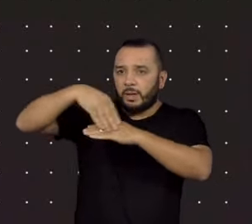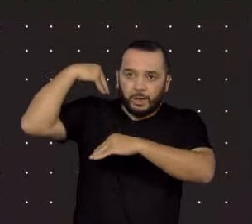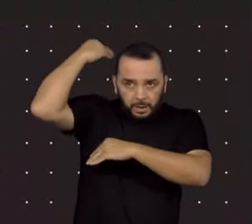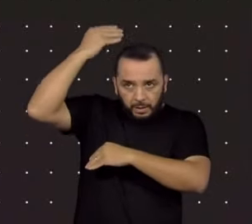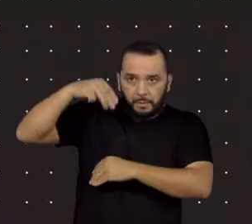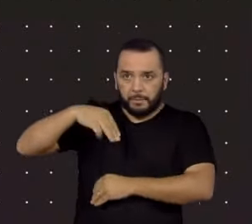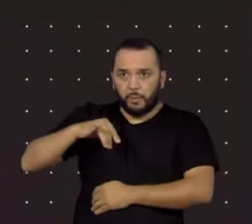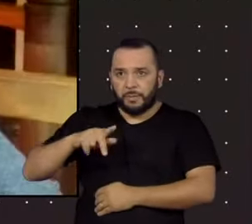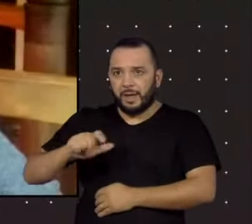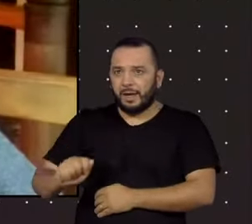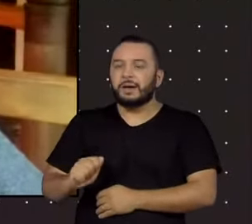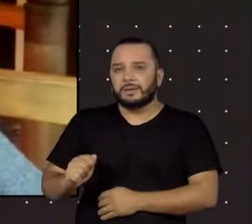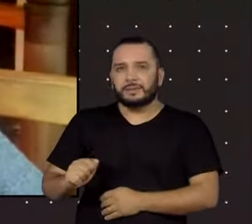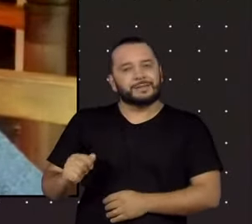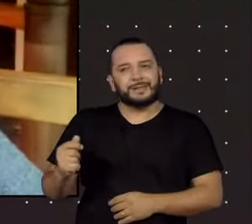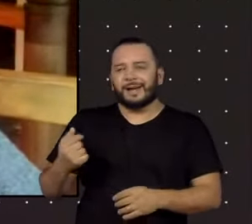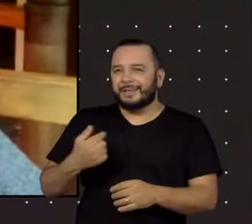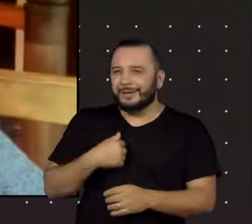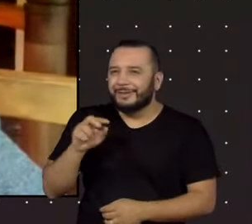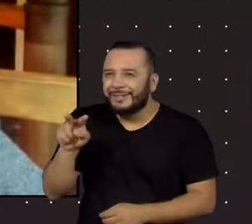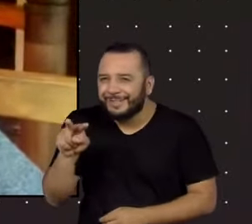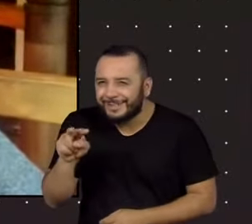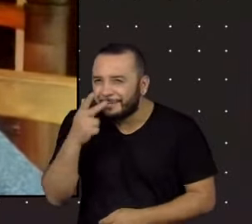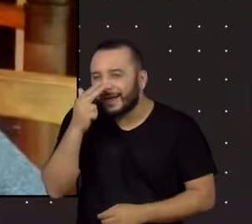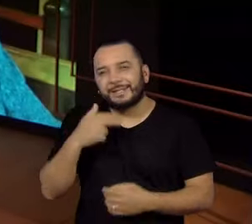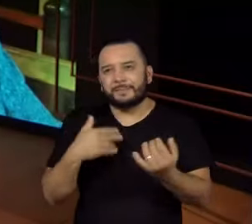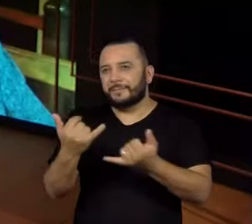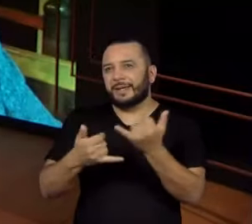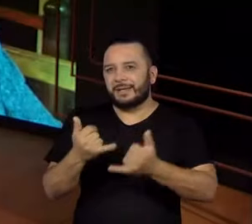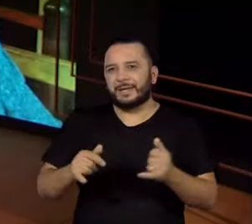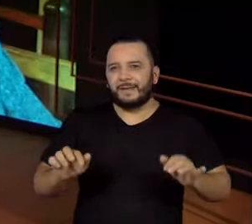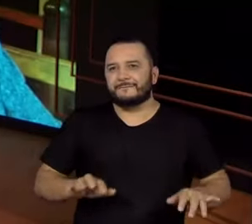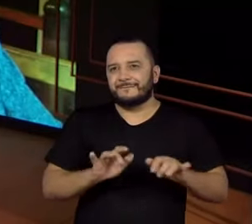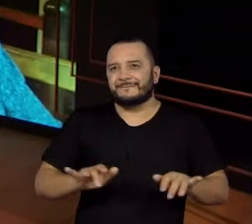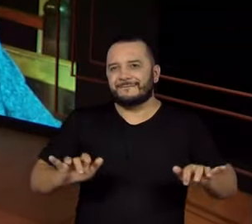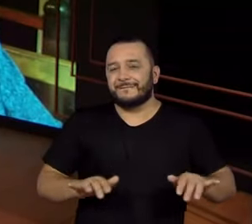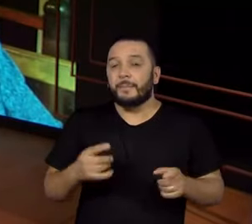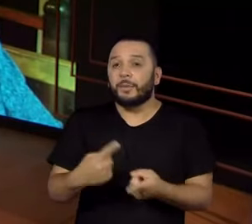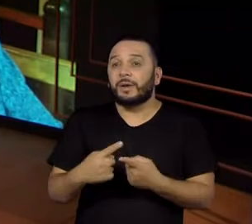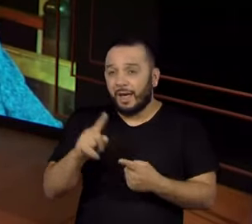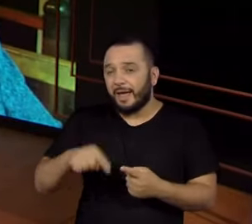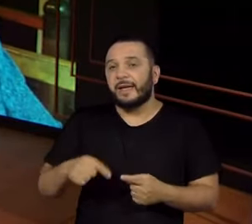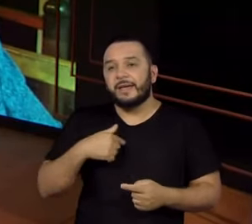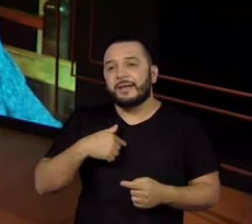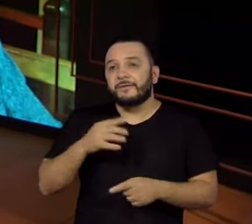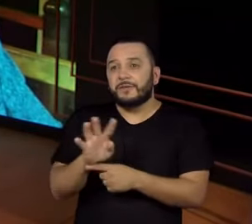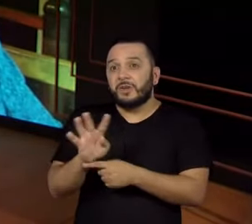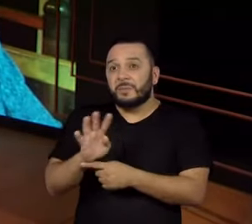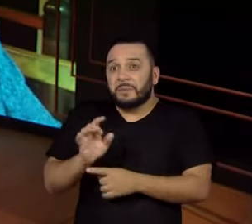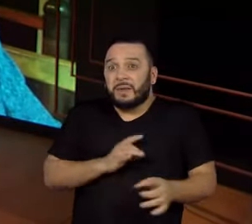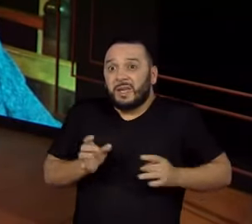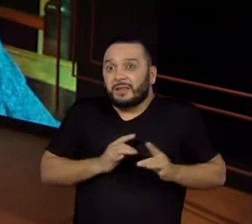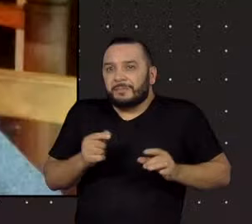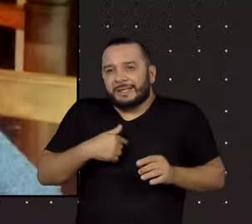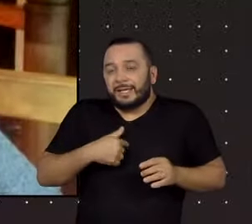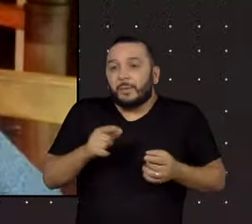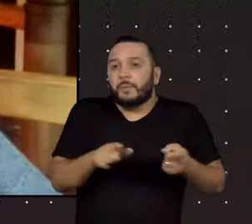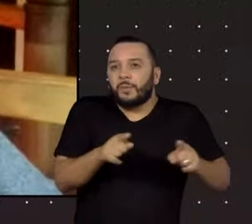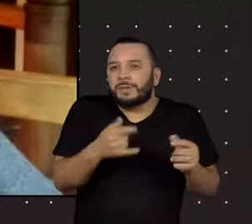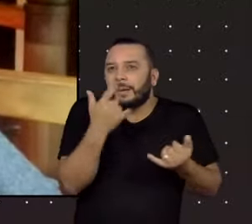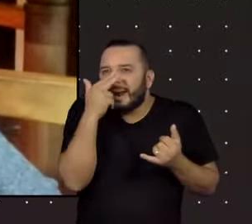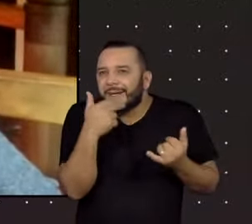né? Brincadeira, gozando aquele tempo de terrir, ele chamava de terrir, porque era um filme de terror bem-humorado, né? E aquilo,